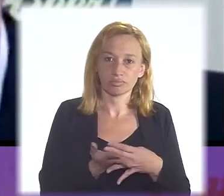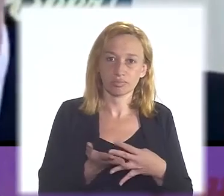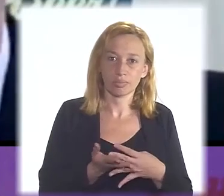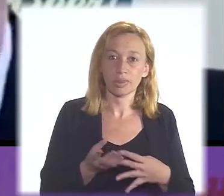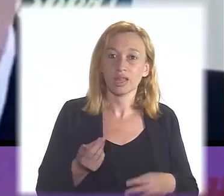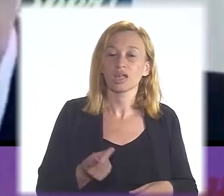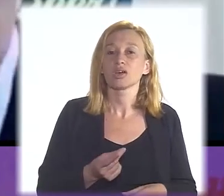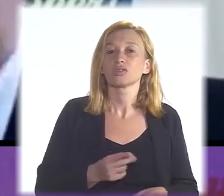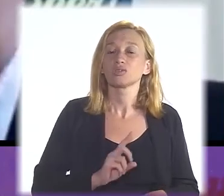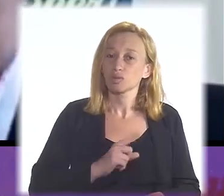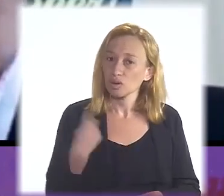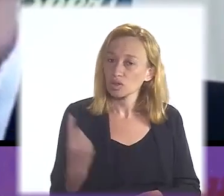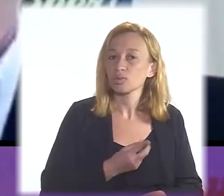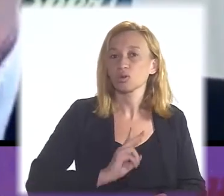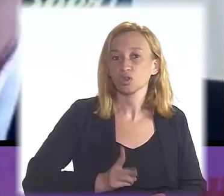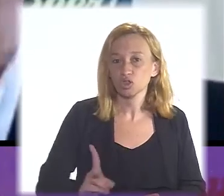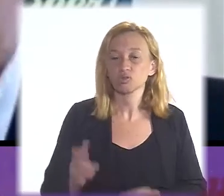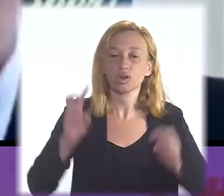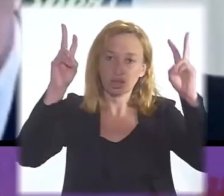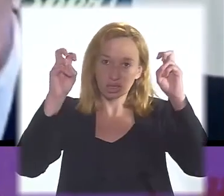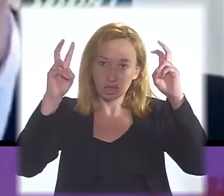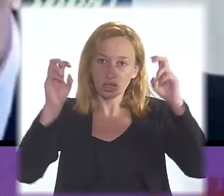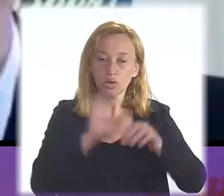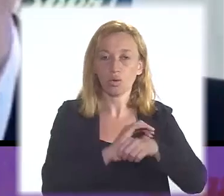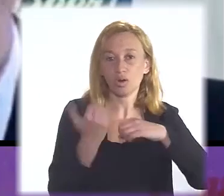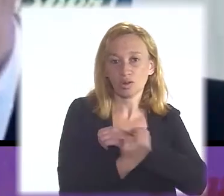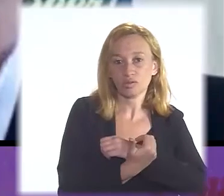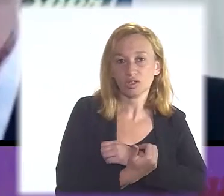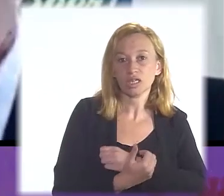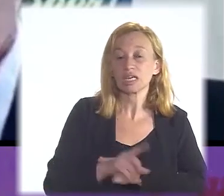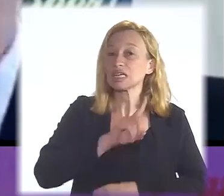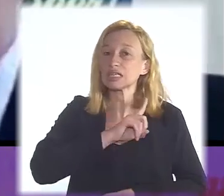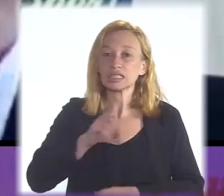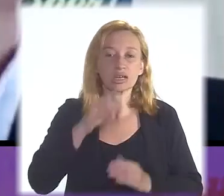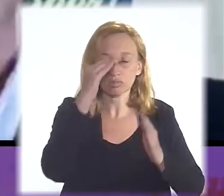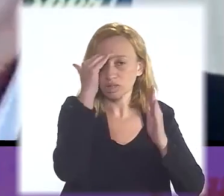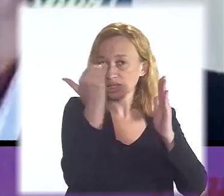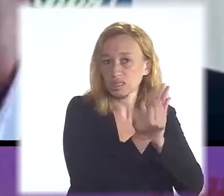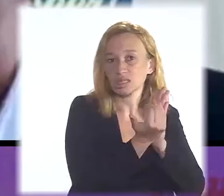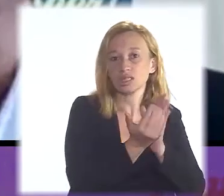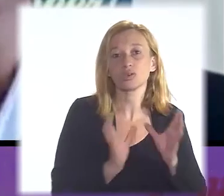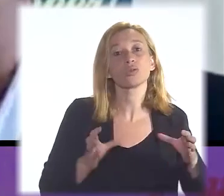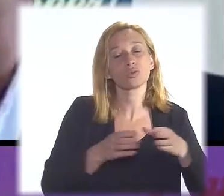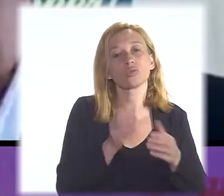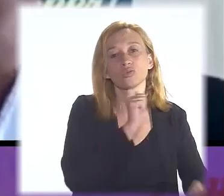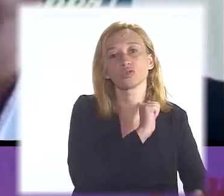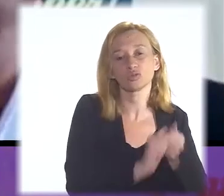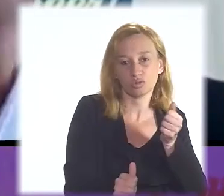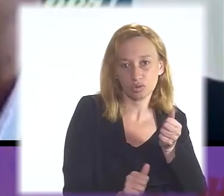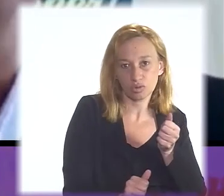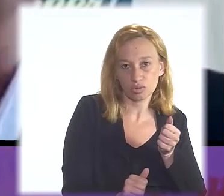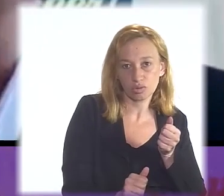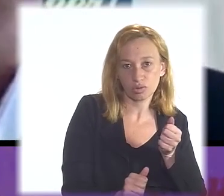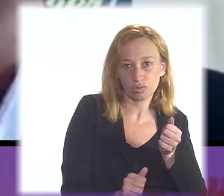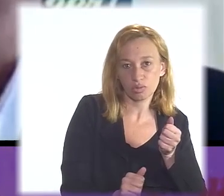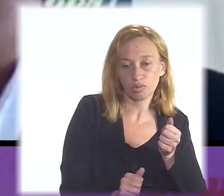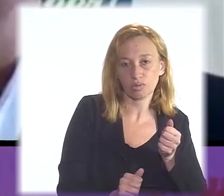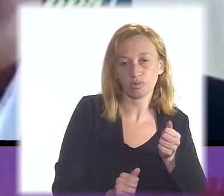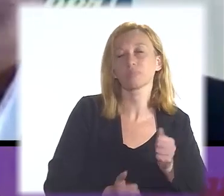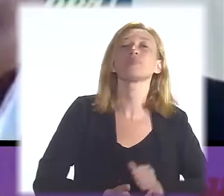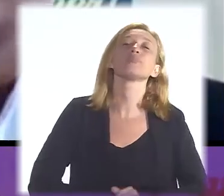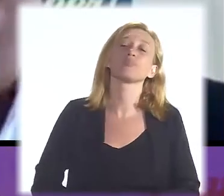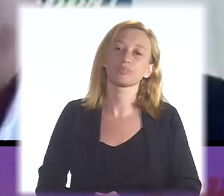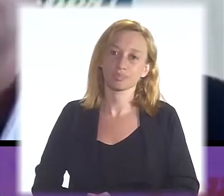na segunda parte do Arena Esportiva, vamos continuar tratando deste tema coronavírus e o não cumprimento por parte de clubes, atletas e membros